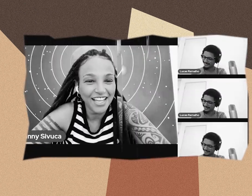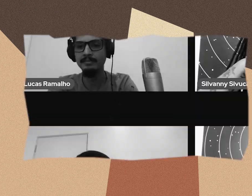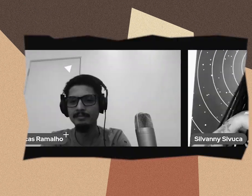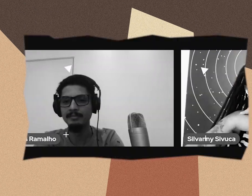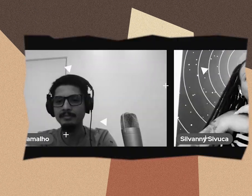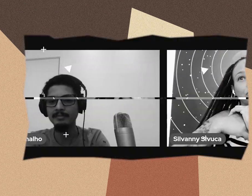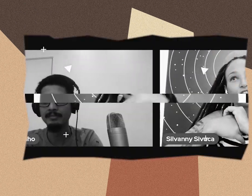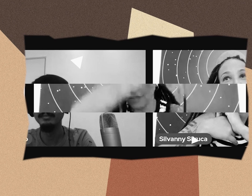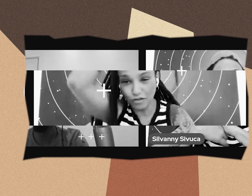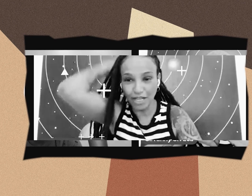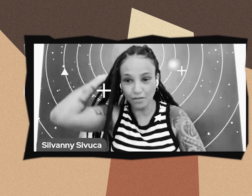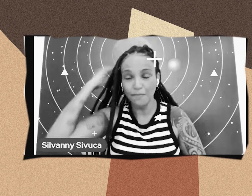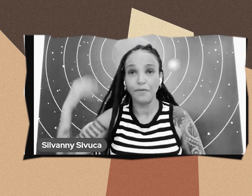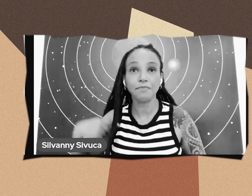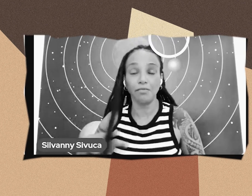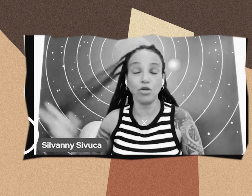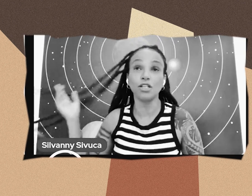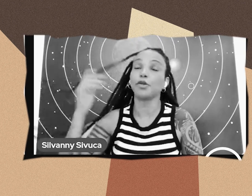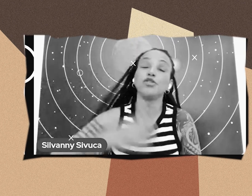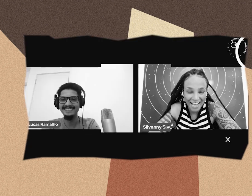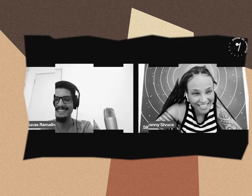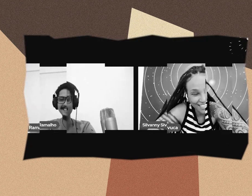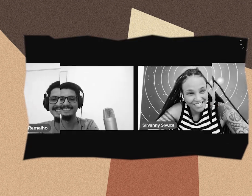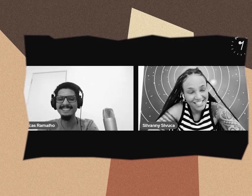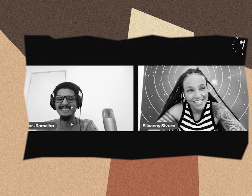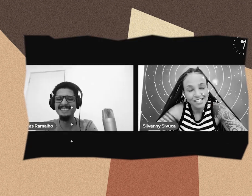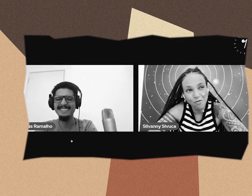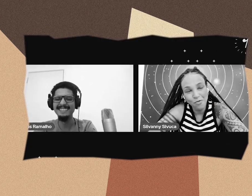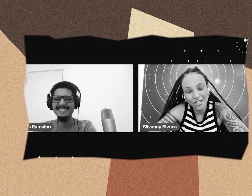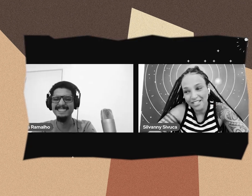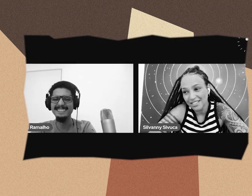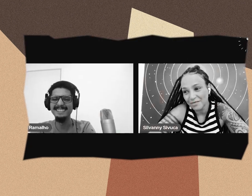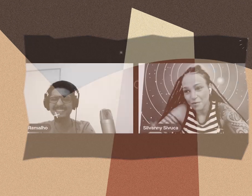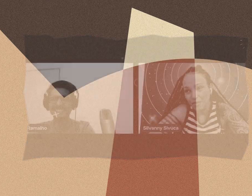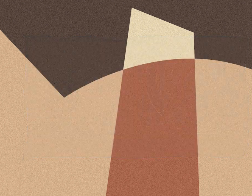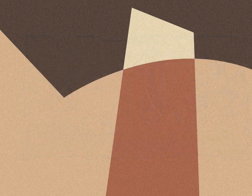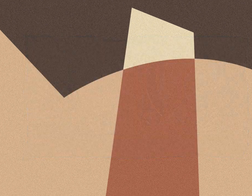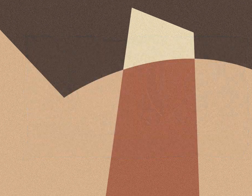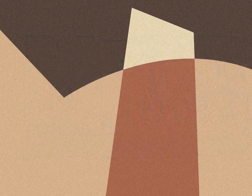do Coco. Monitor de cegos, Marcos do Espírito Santo. Operador